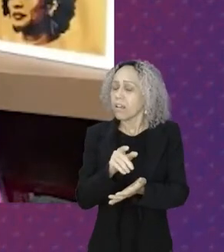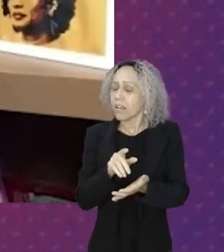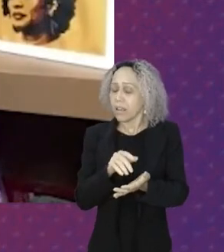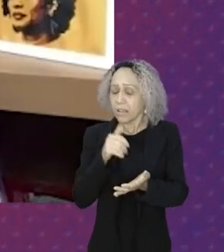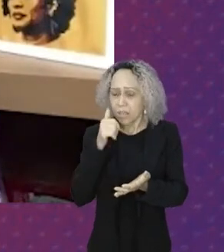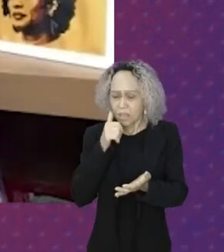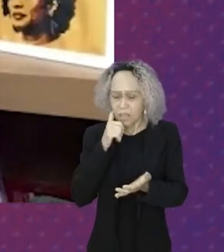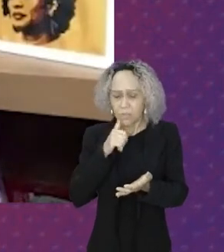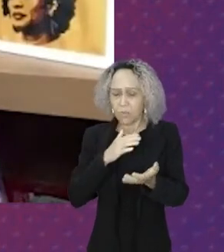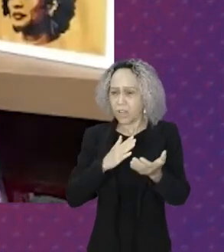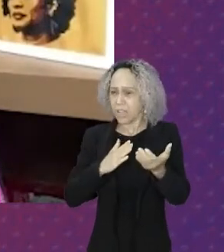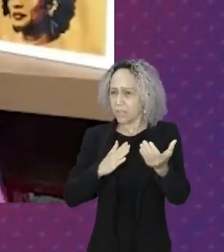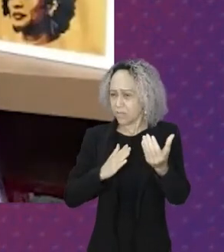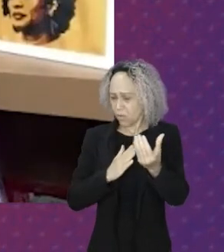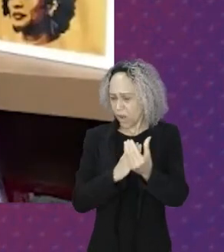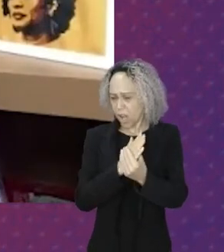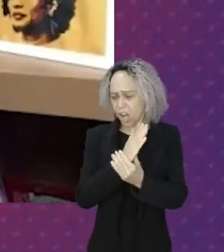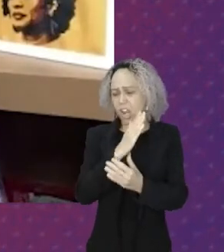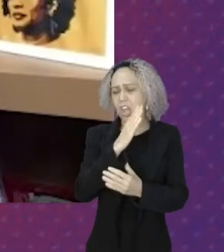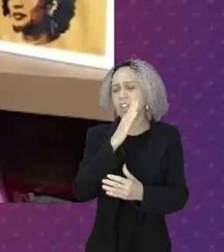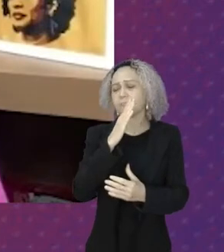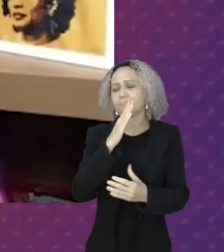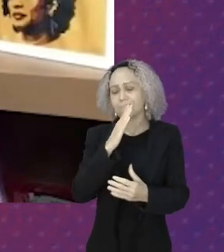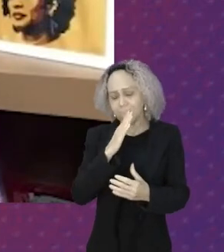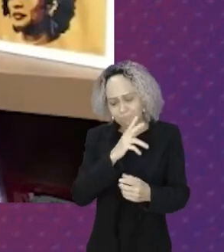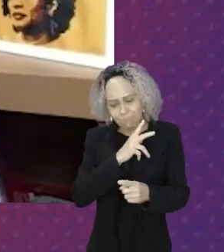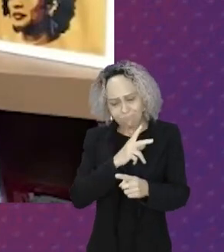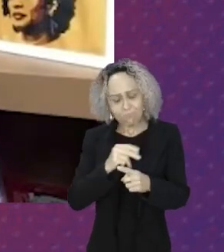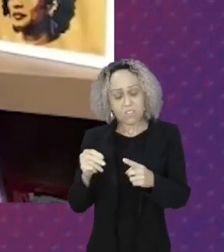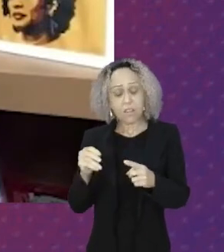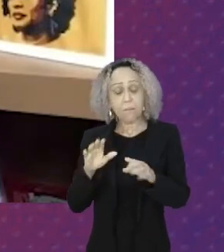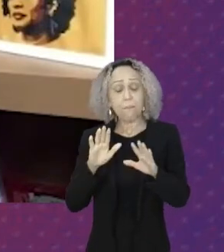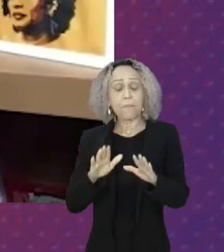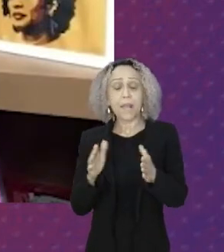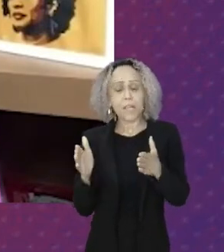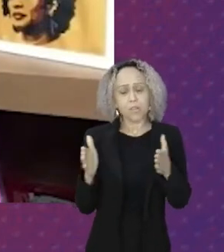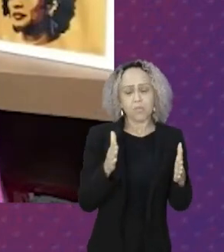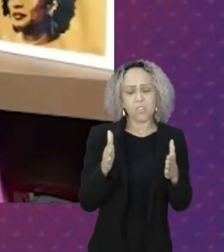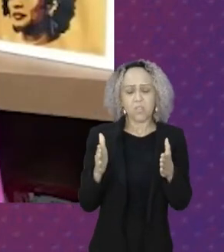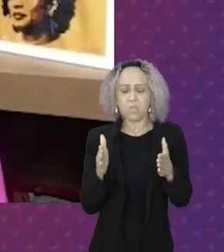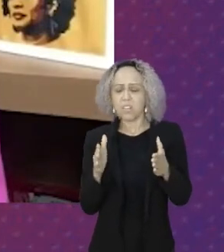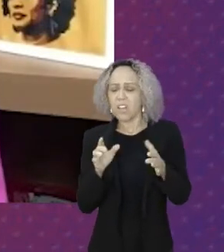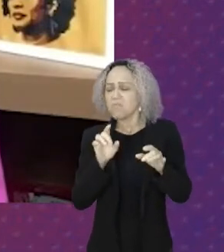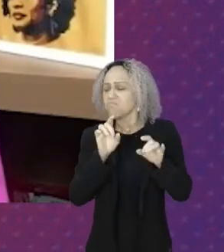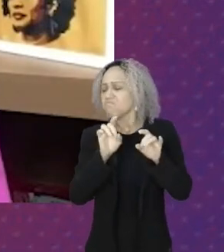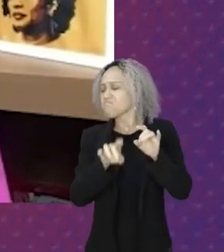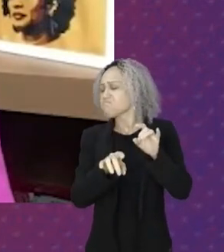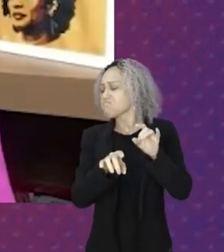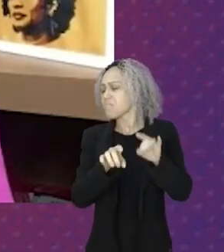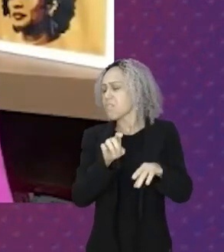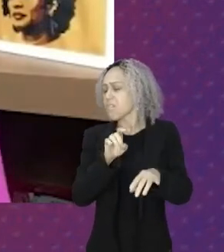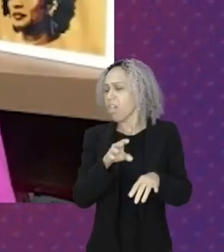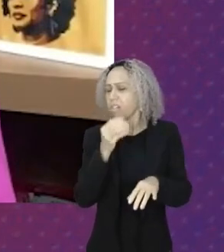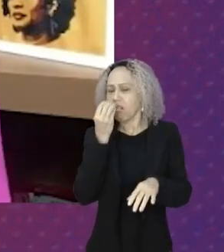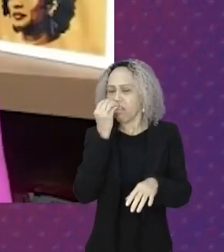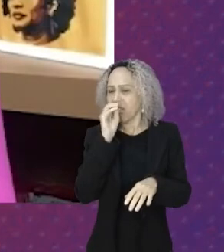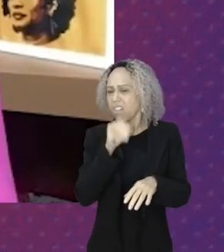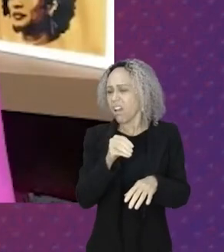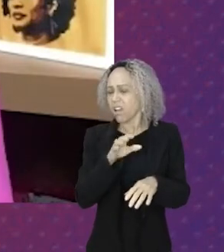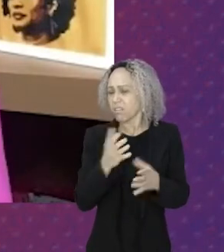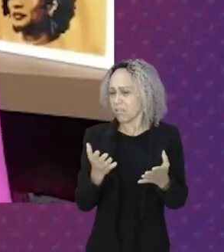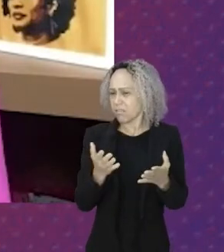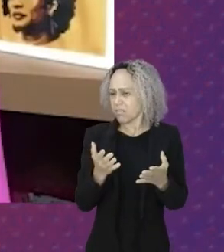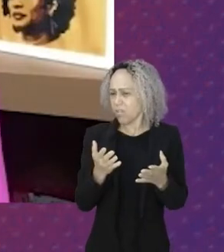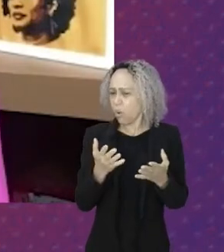mandatos subtraídos, retirados, ignorados, menosprezados. Veja,